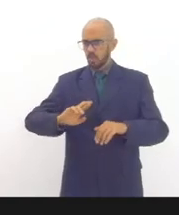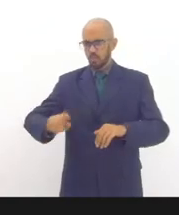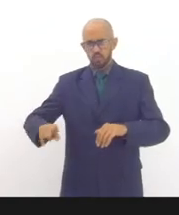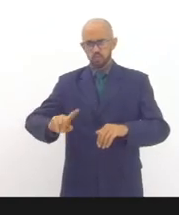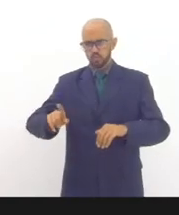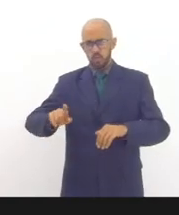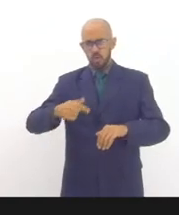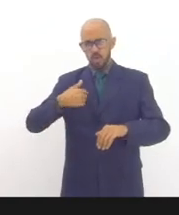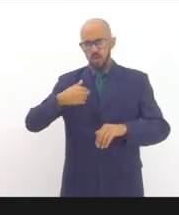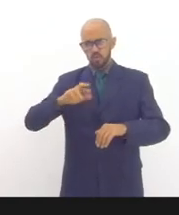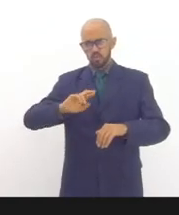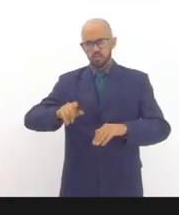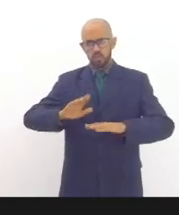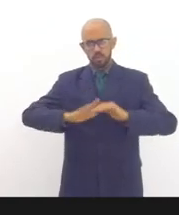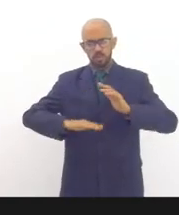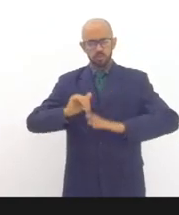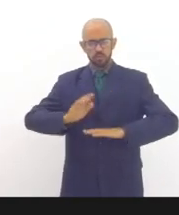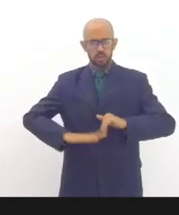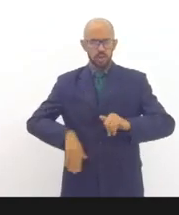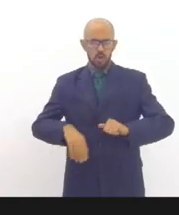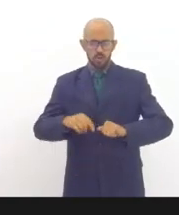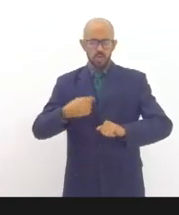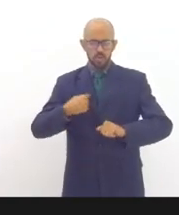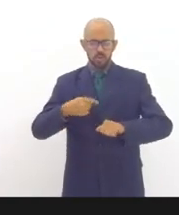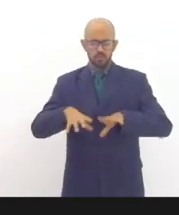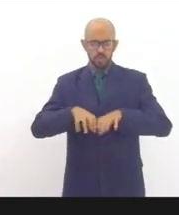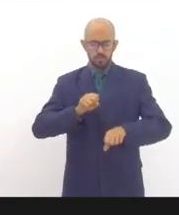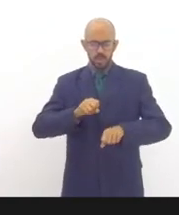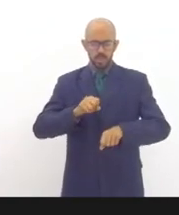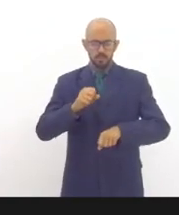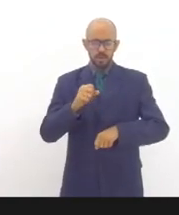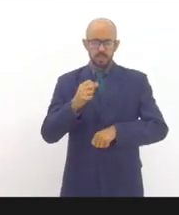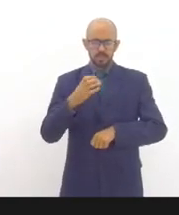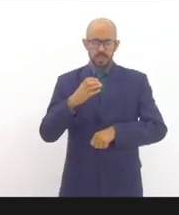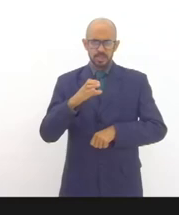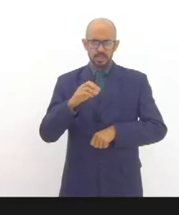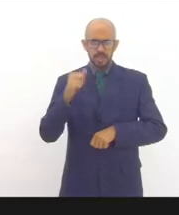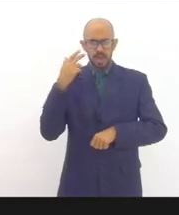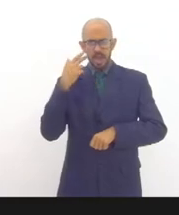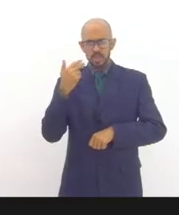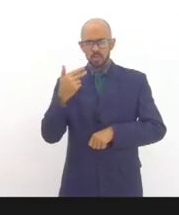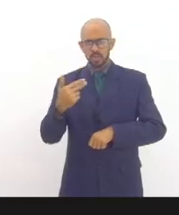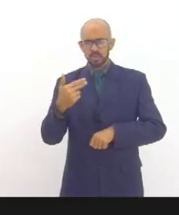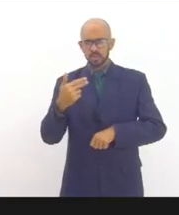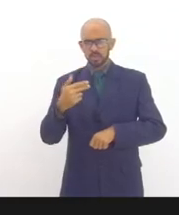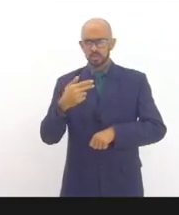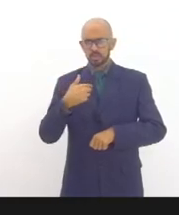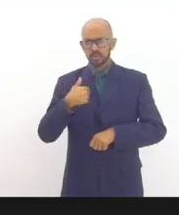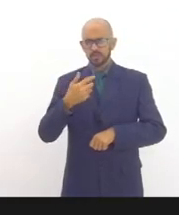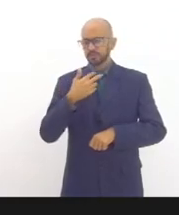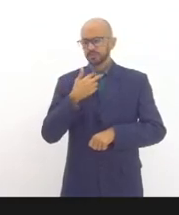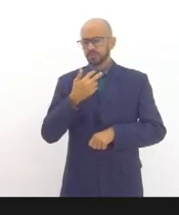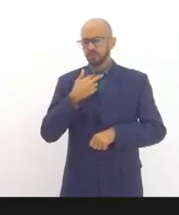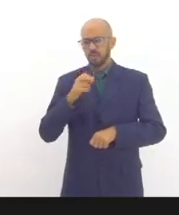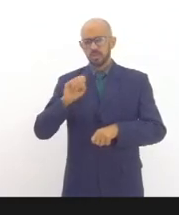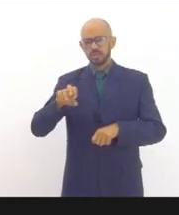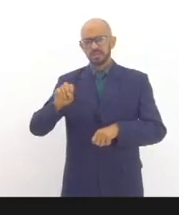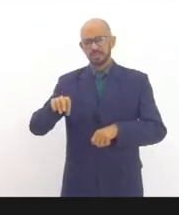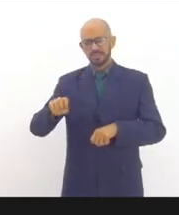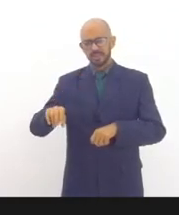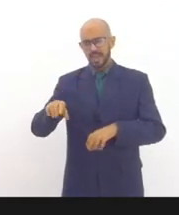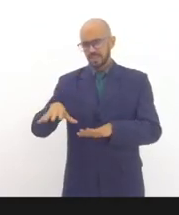área, né, de ciência da natureza, física e química, então eu posso pegar dentro desse escopo, nesse catálogo que tem ali